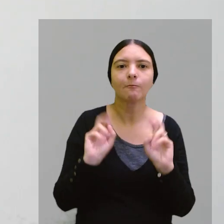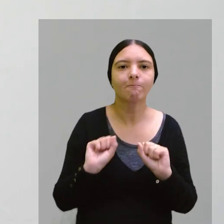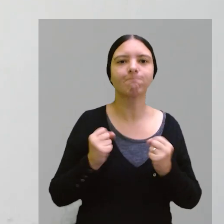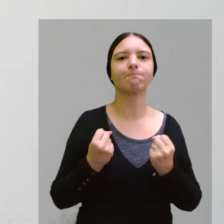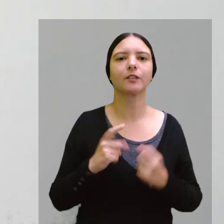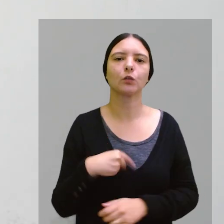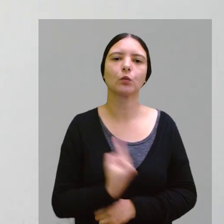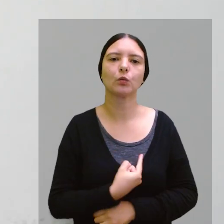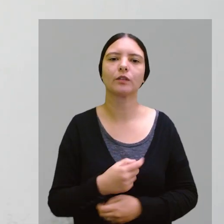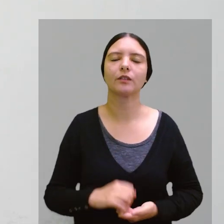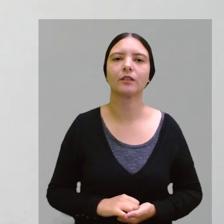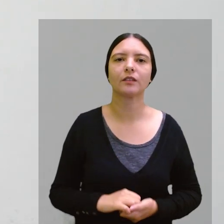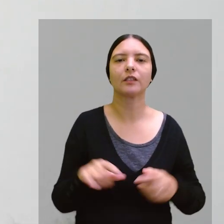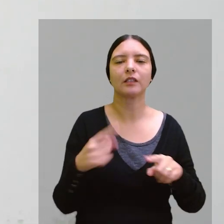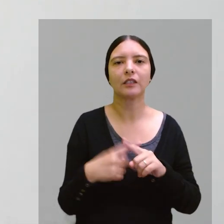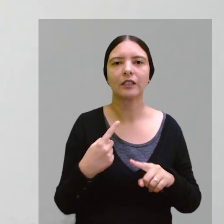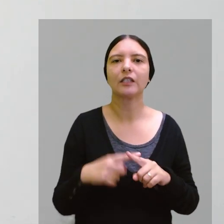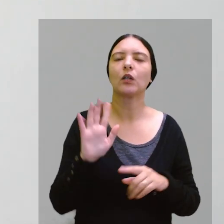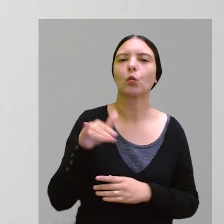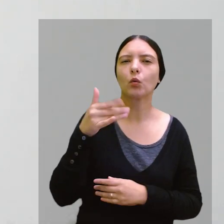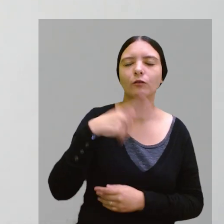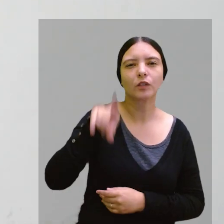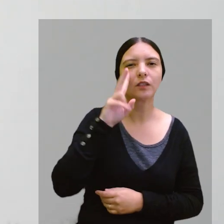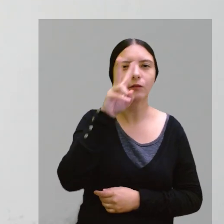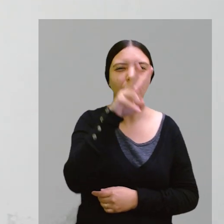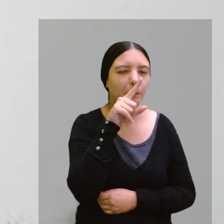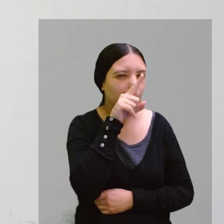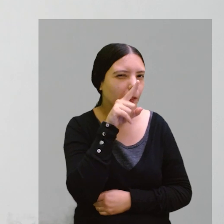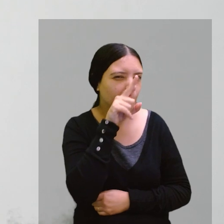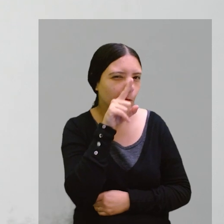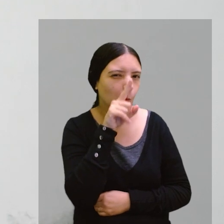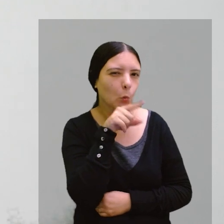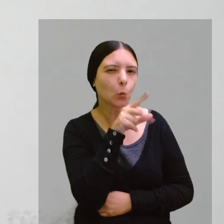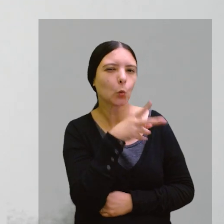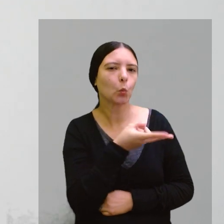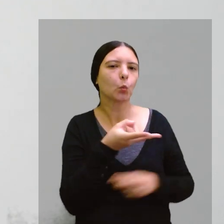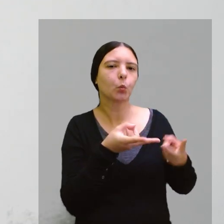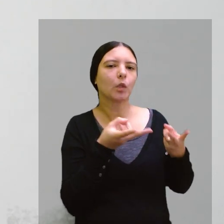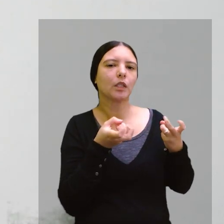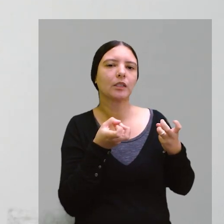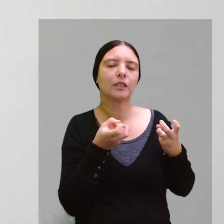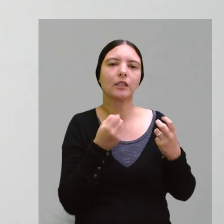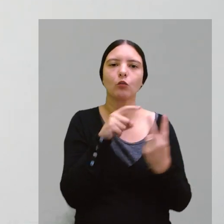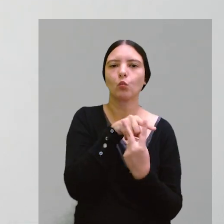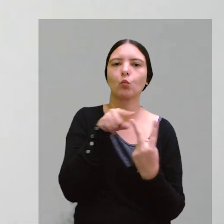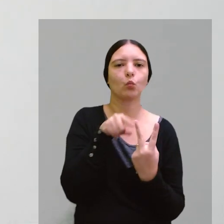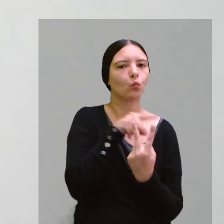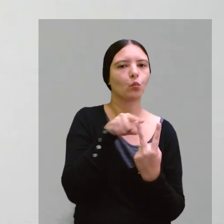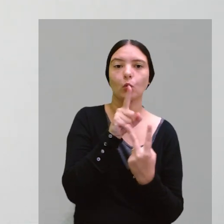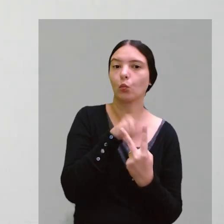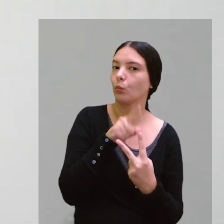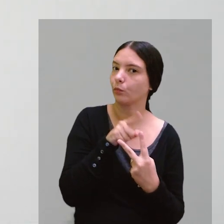defesa nossa, que é aquela questão de quando você enxerga o perigo, você tem duas opções.